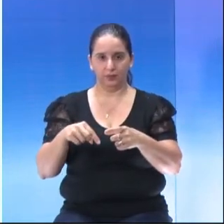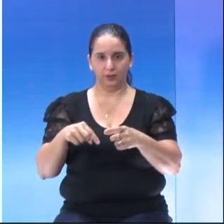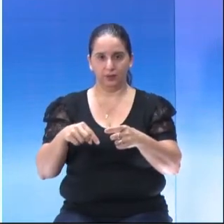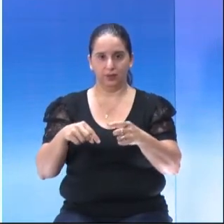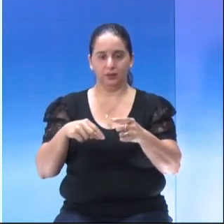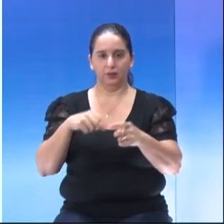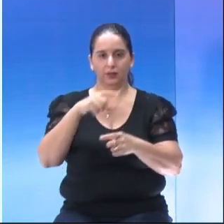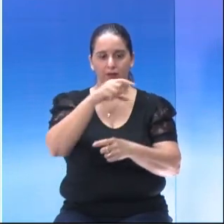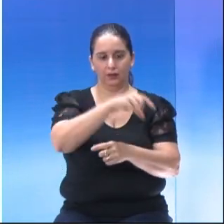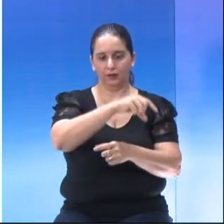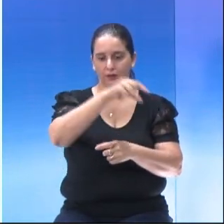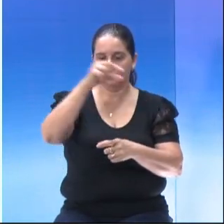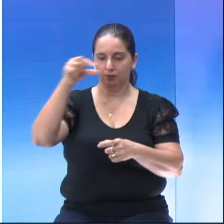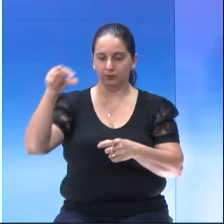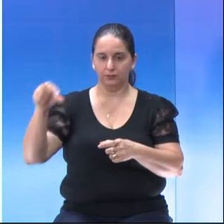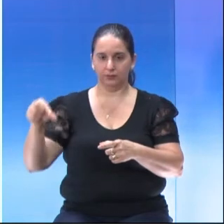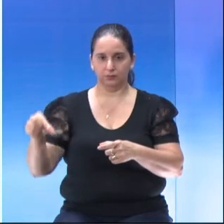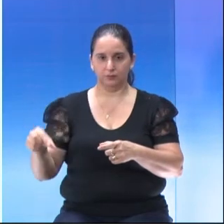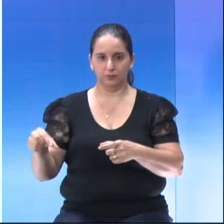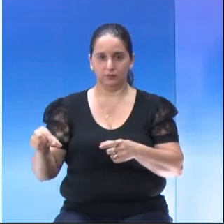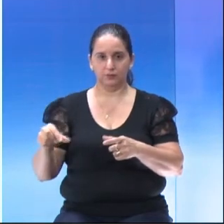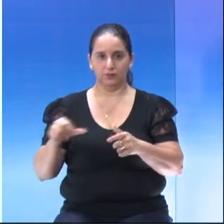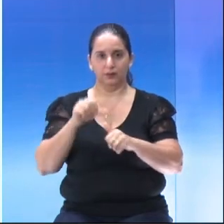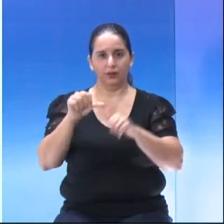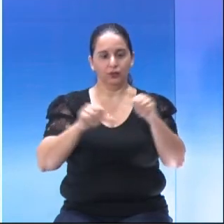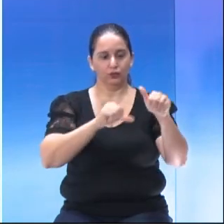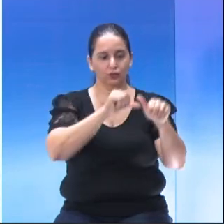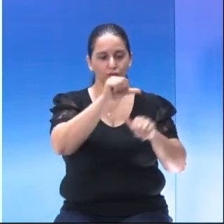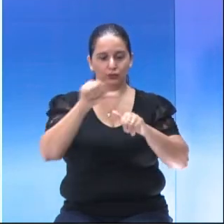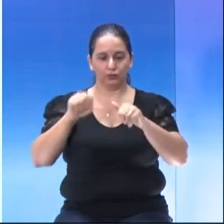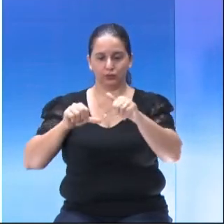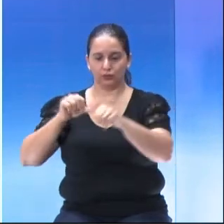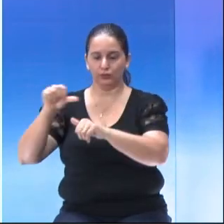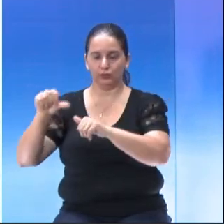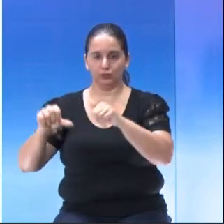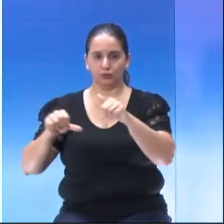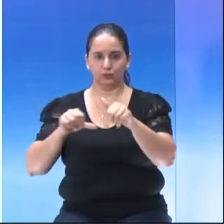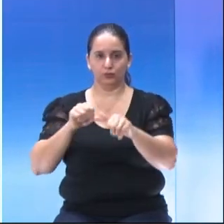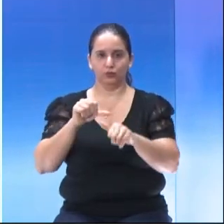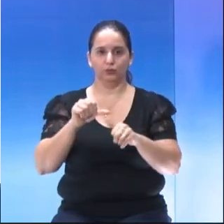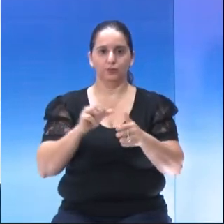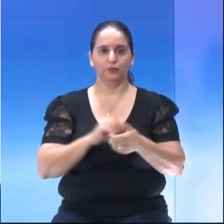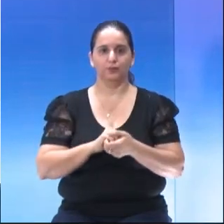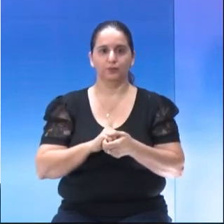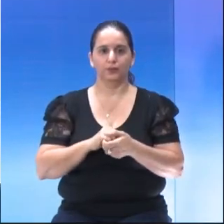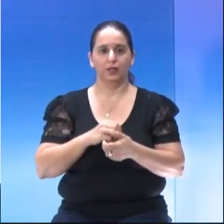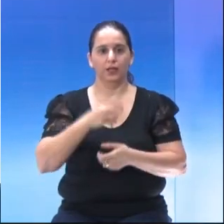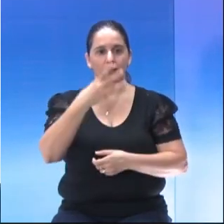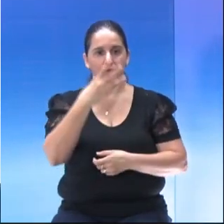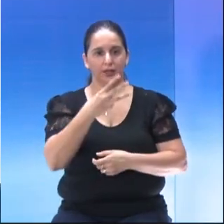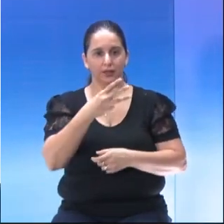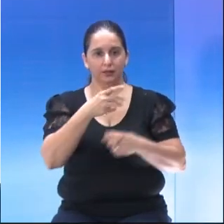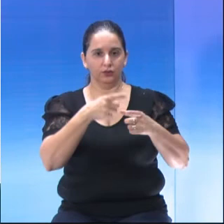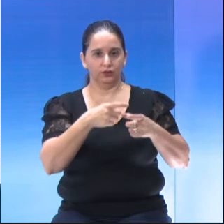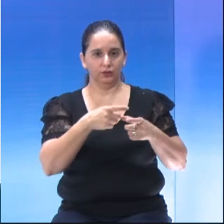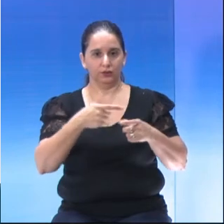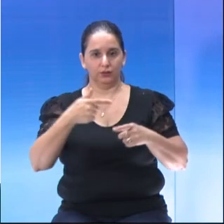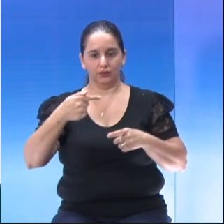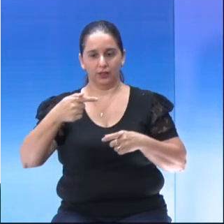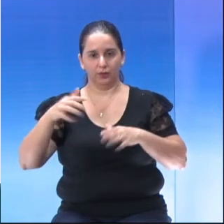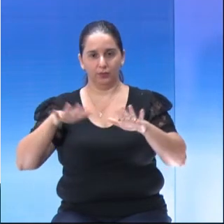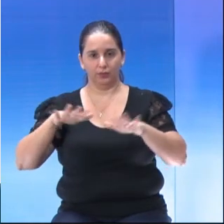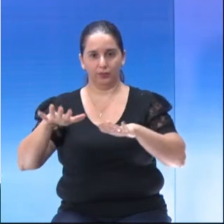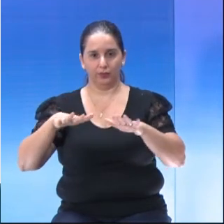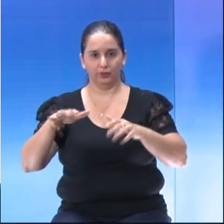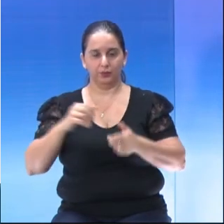menor para a haste do meio, pego o disco maior e vamos fazendo todo esse trabalho. 3